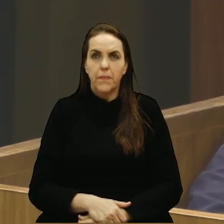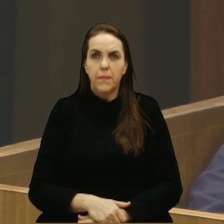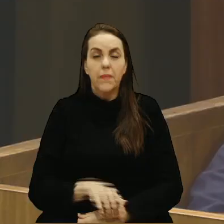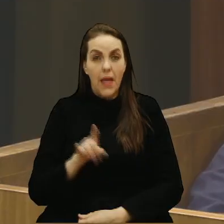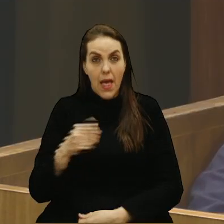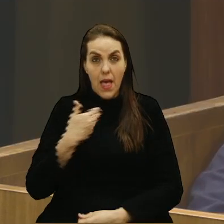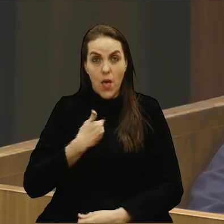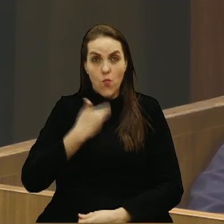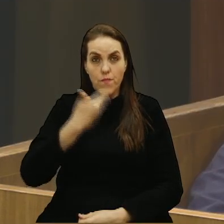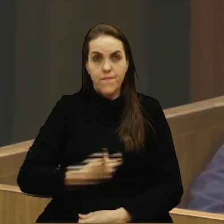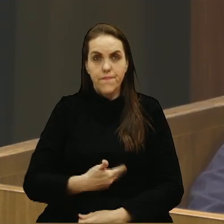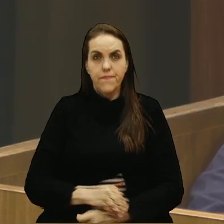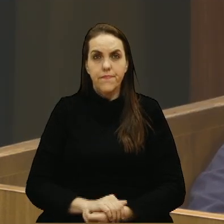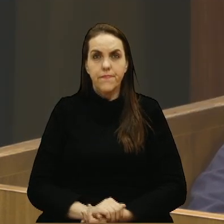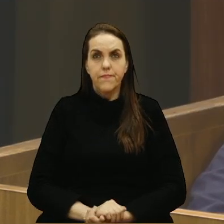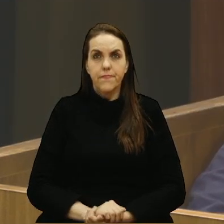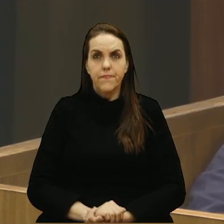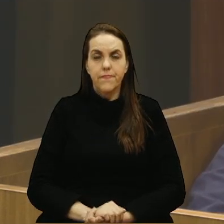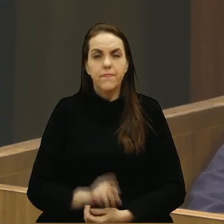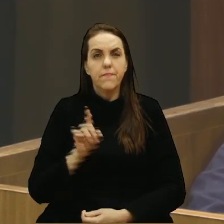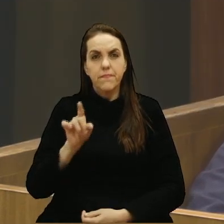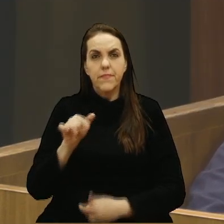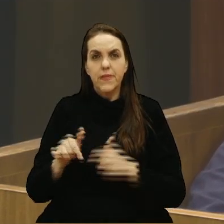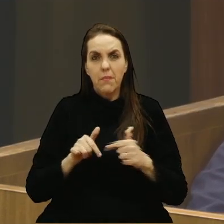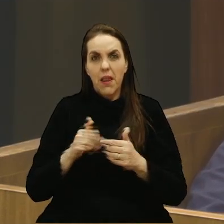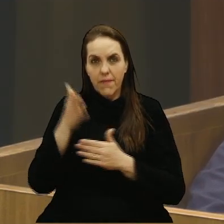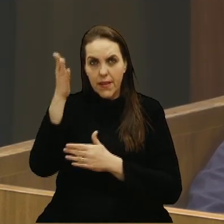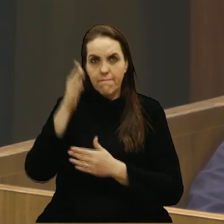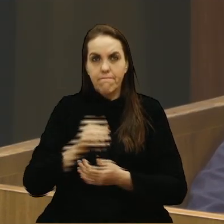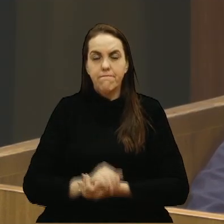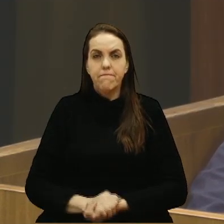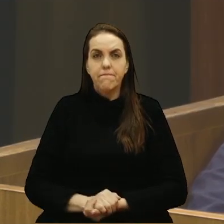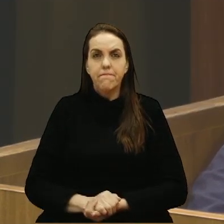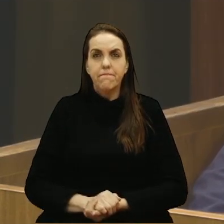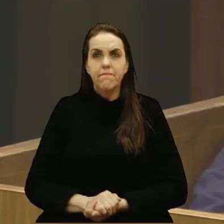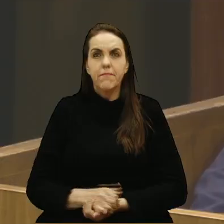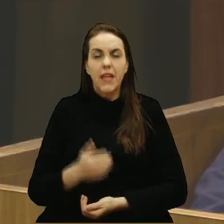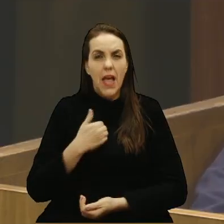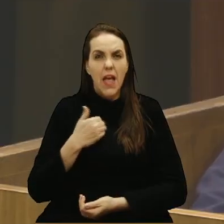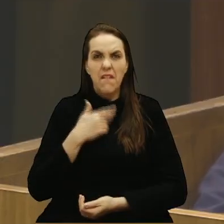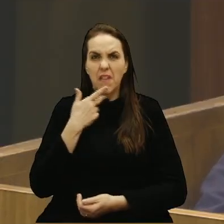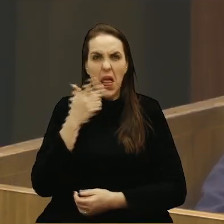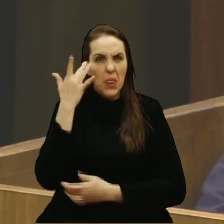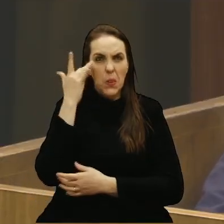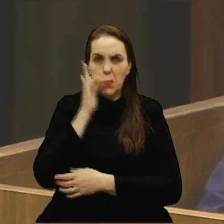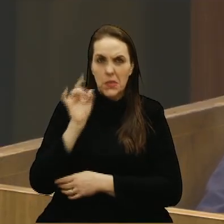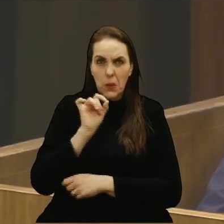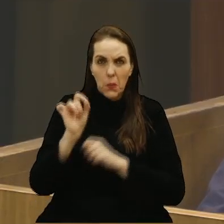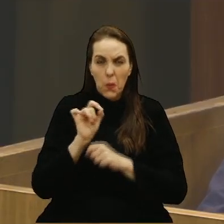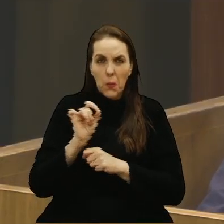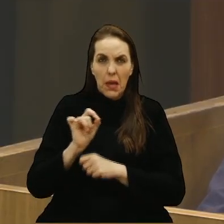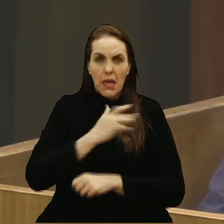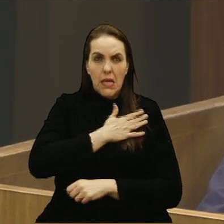Era eu, aquele que estava lá. Dizer que eu não sei o que é discriminação?